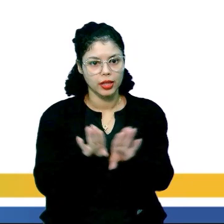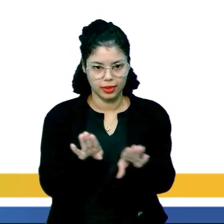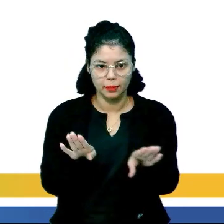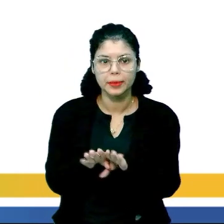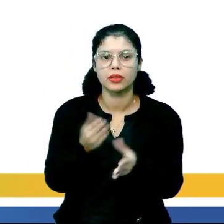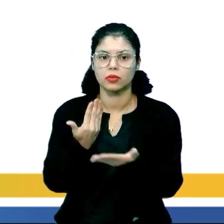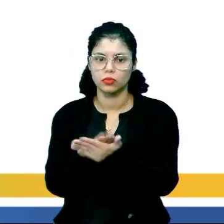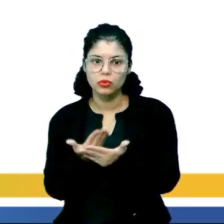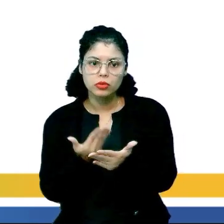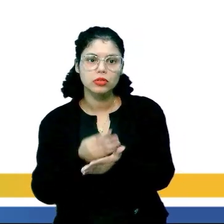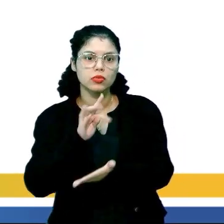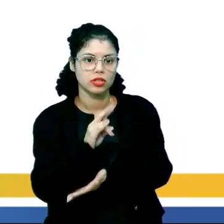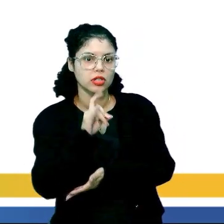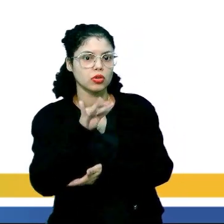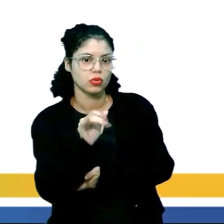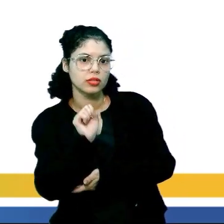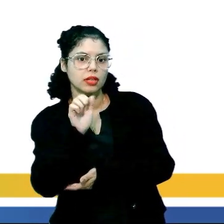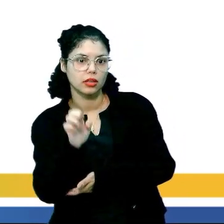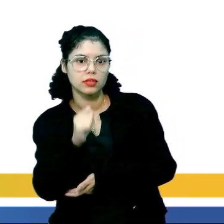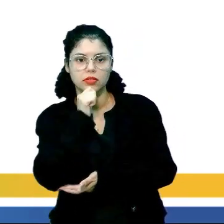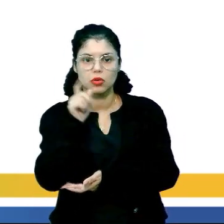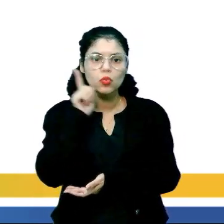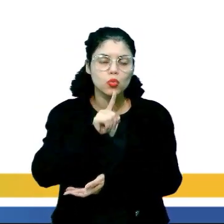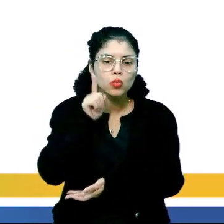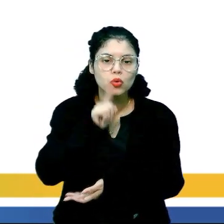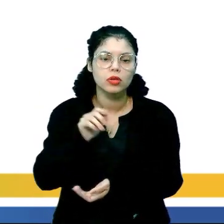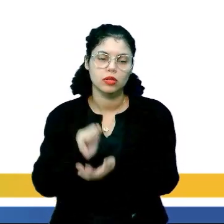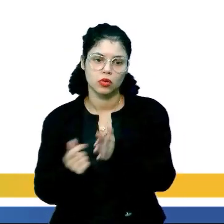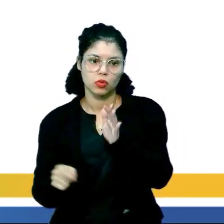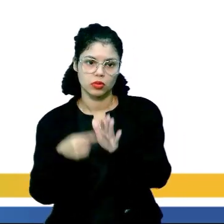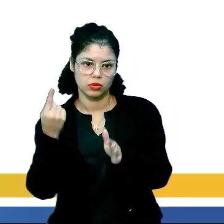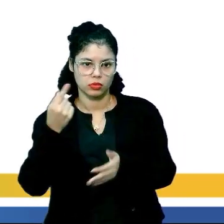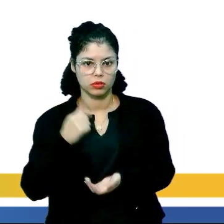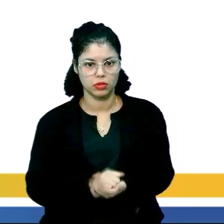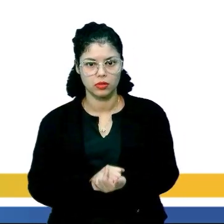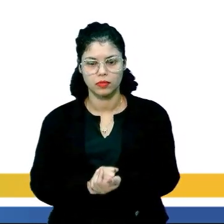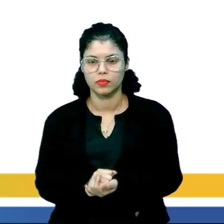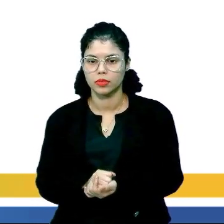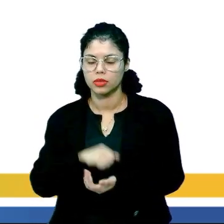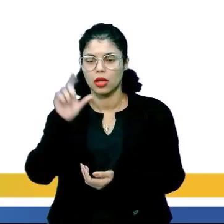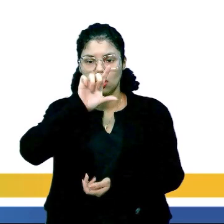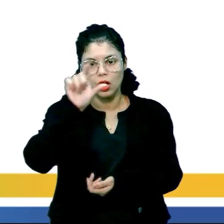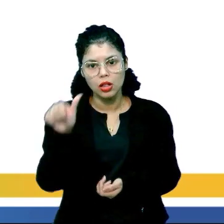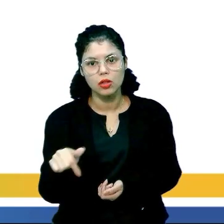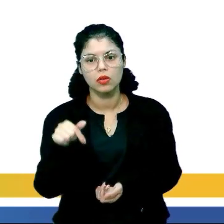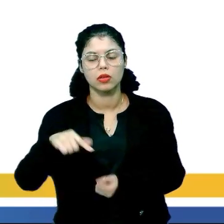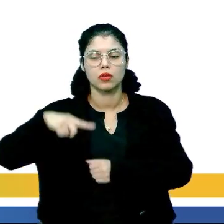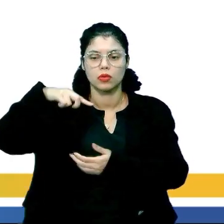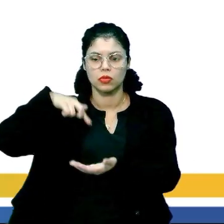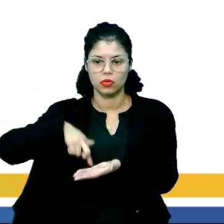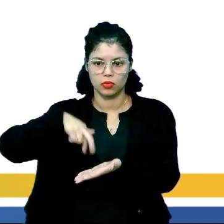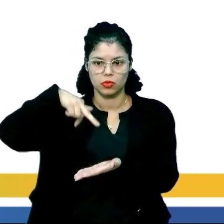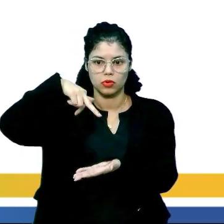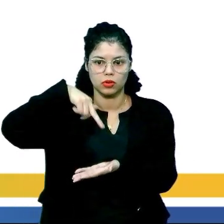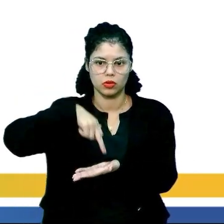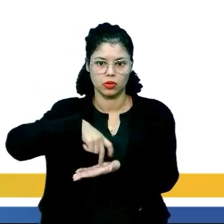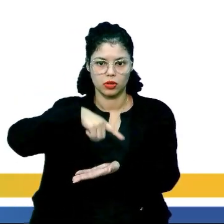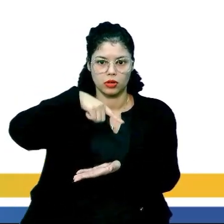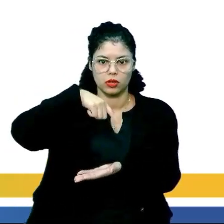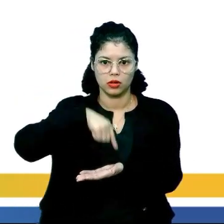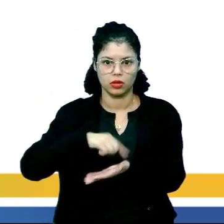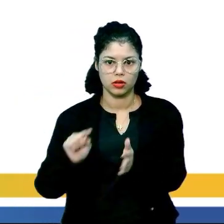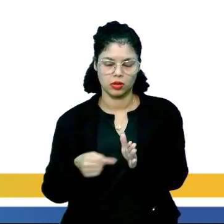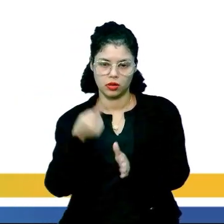1961 e os Estados Unidos o primeiro homem à Lua. Então, na verdade, os soviéticos enviaram